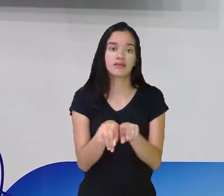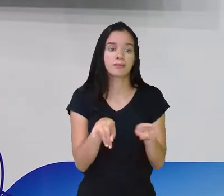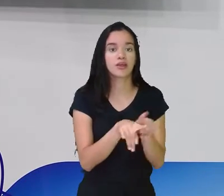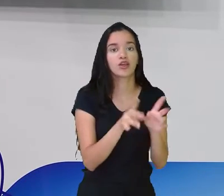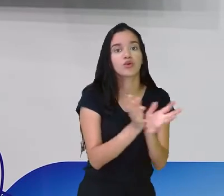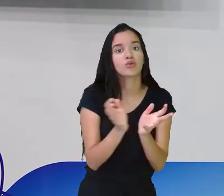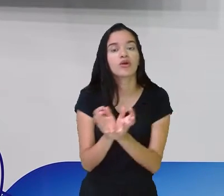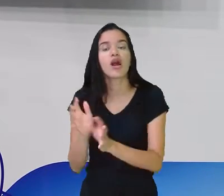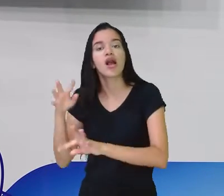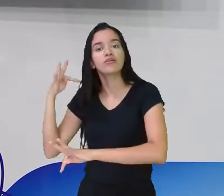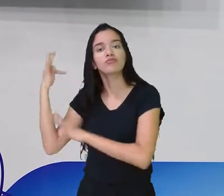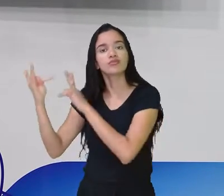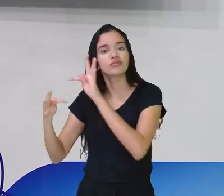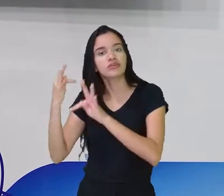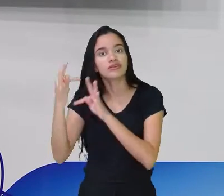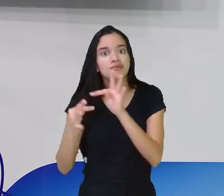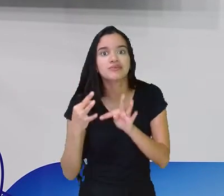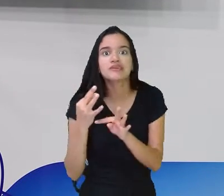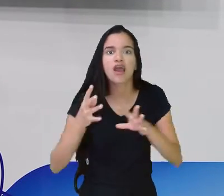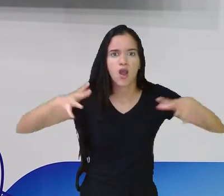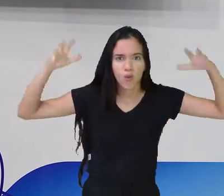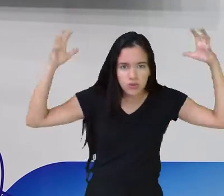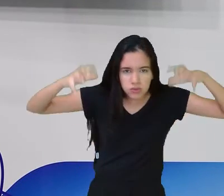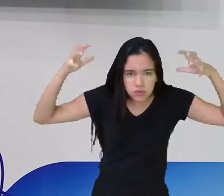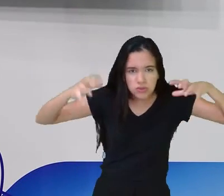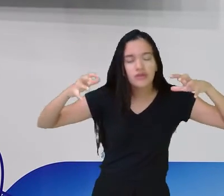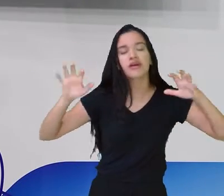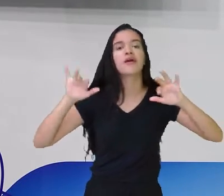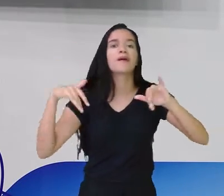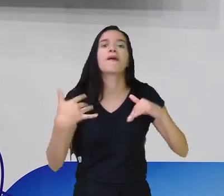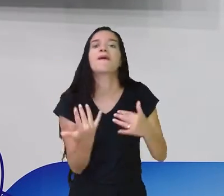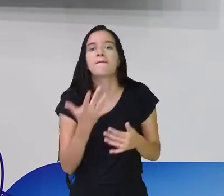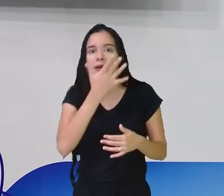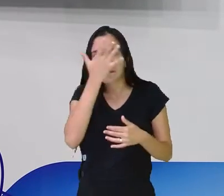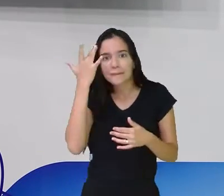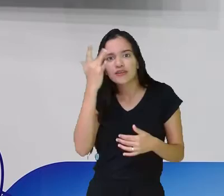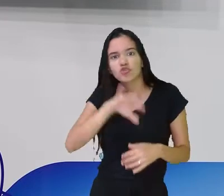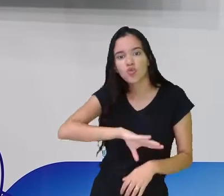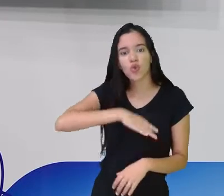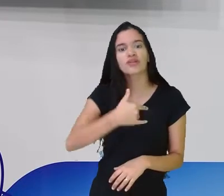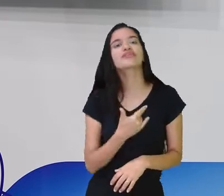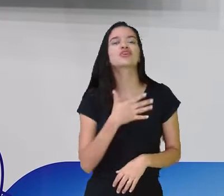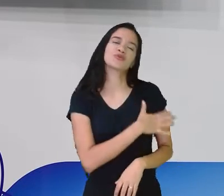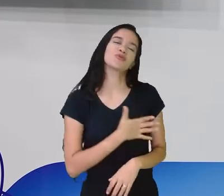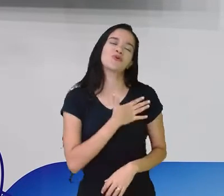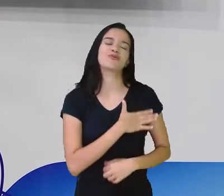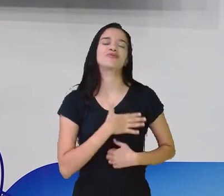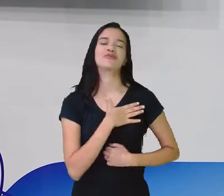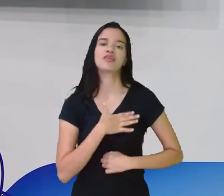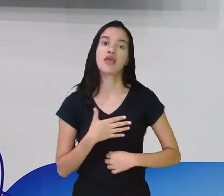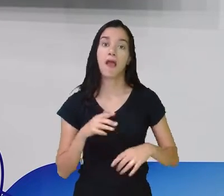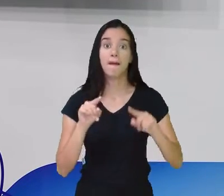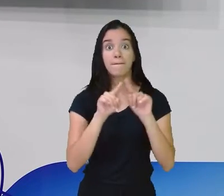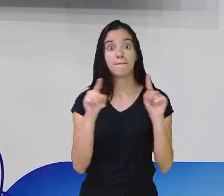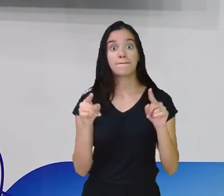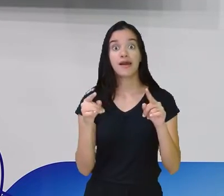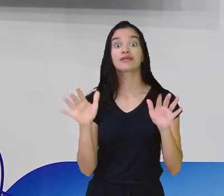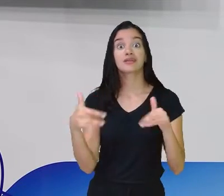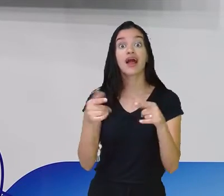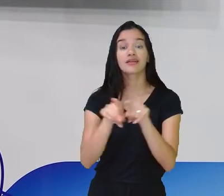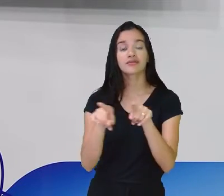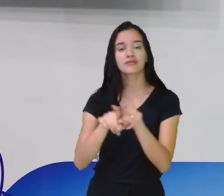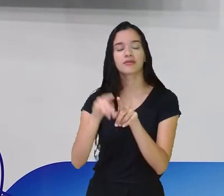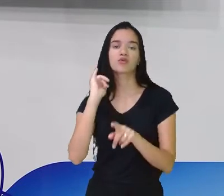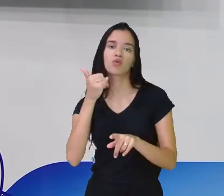conto tradicional, conto de assombração, para aqueles mais corajosos que gostam desse estilo, né? Mas o conto